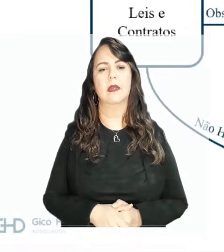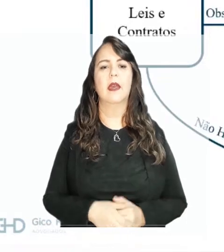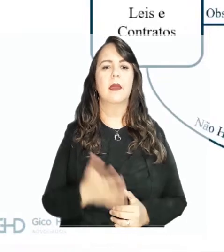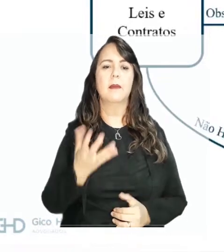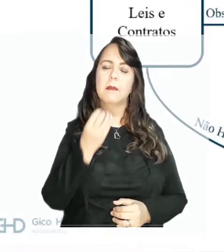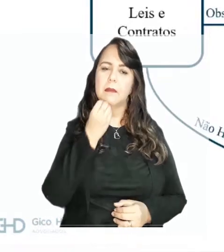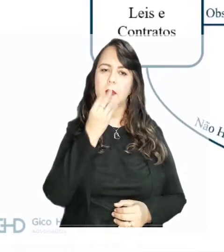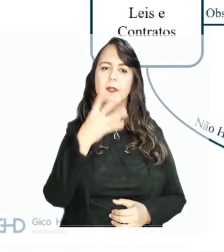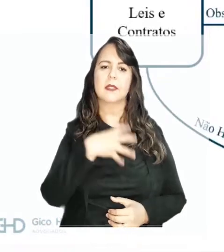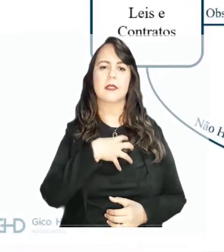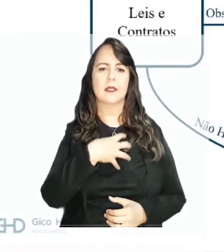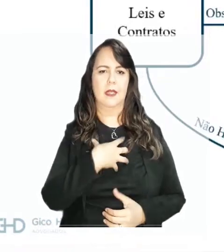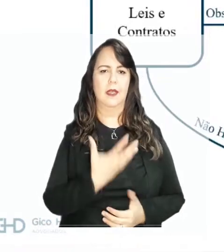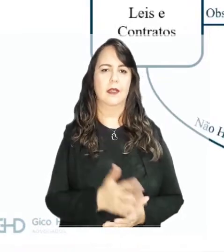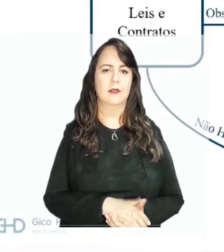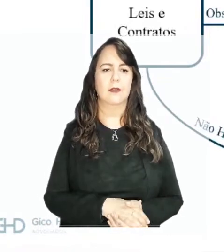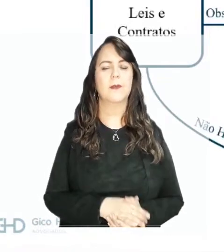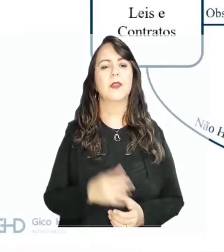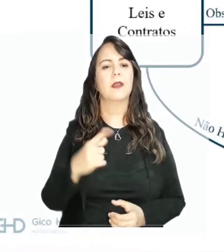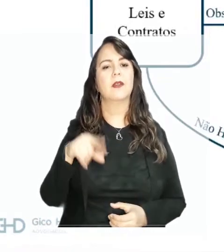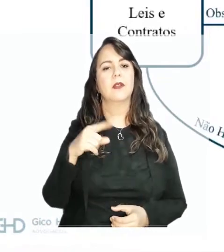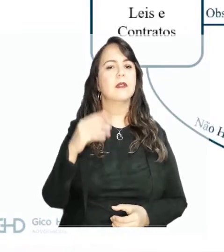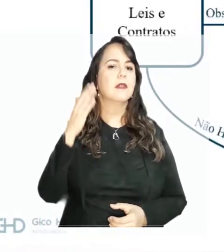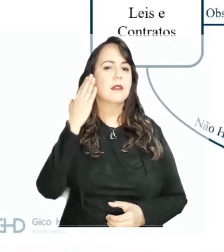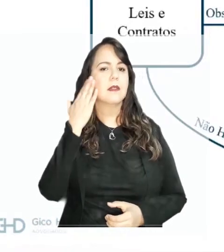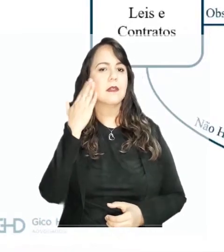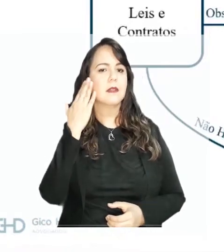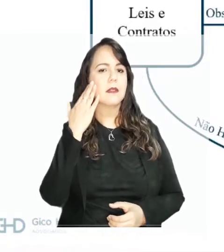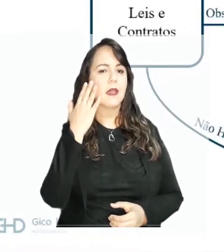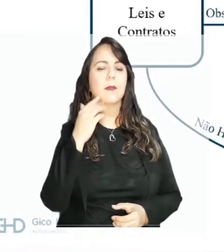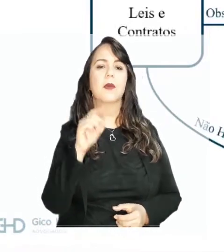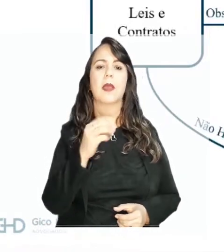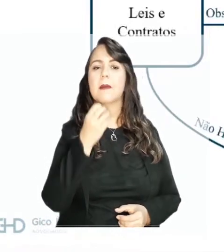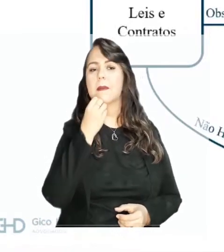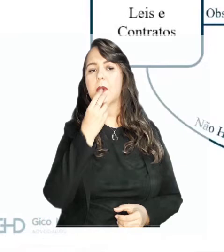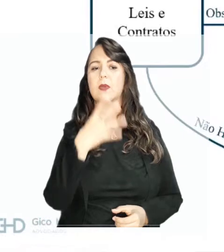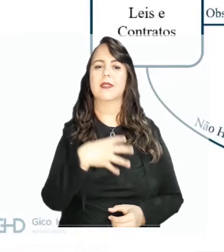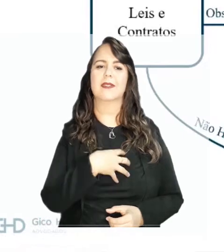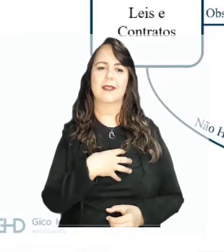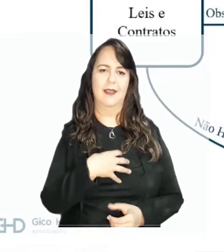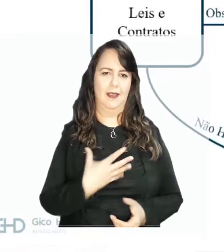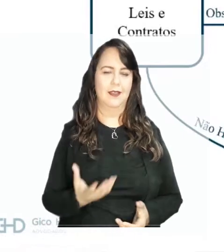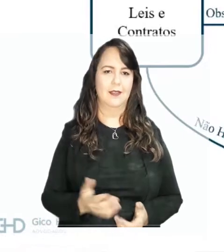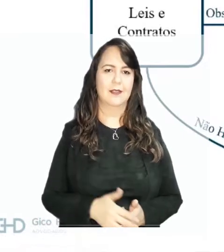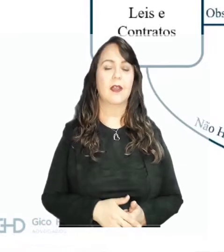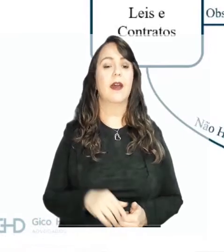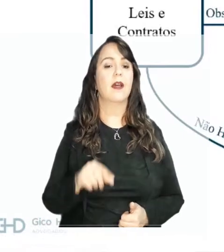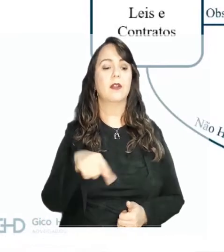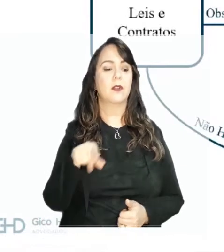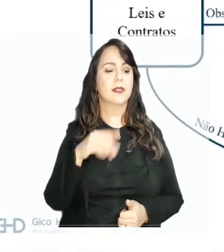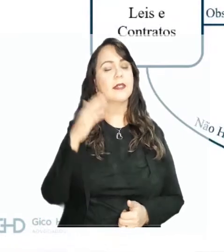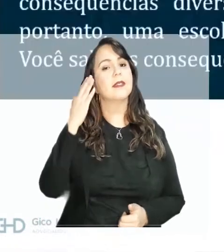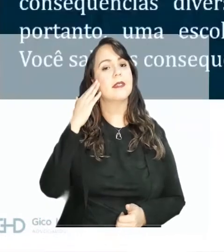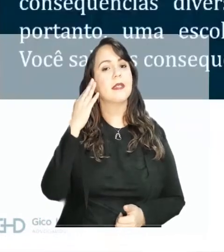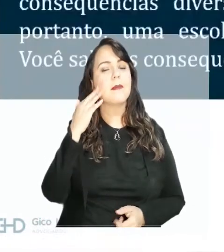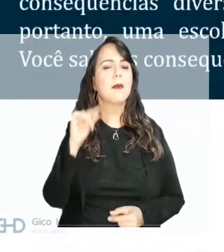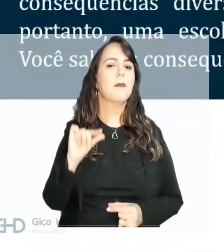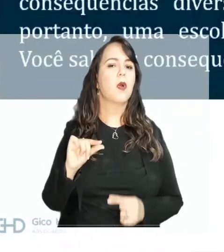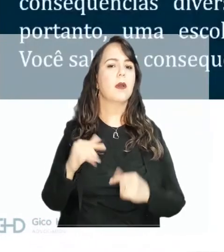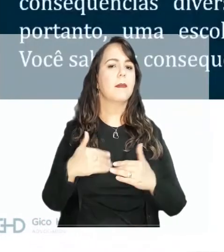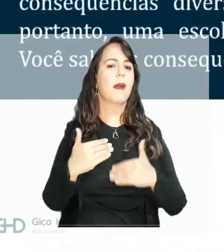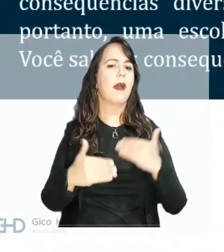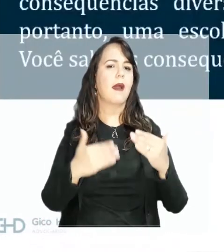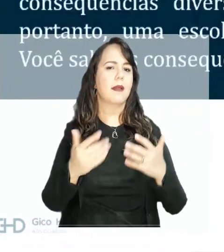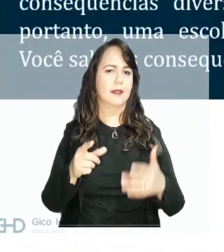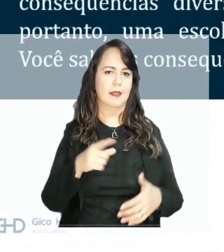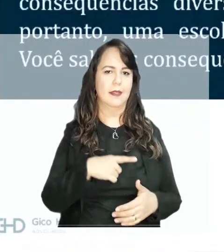análise econômica do direito é um bom senso plus. Você vai ter um pouco mais para usar, para ter uma boa decisão. E aí, só para a gente